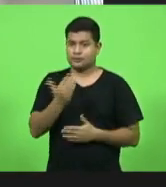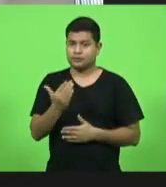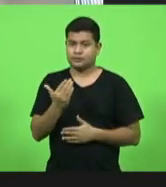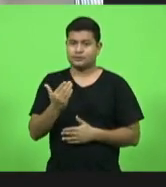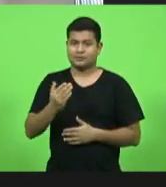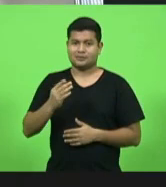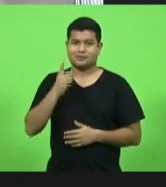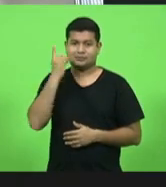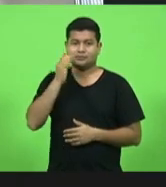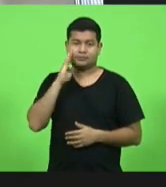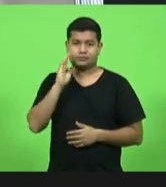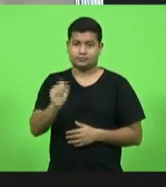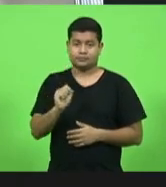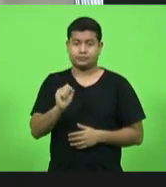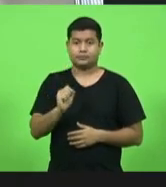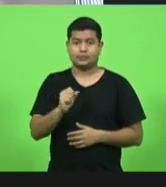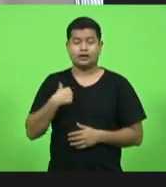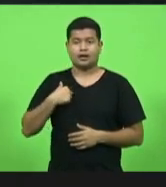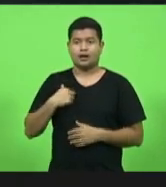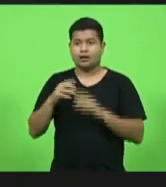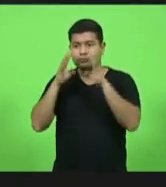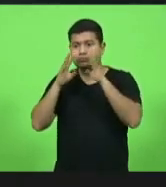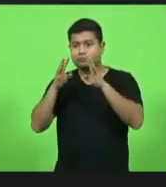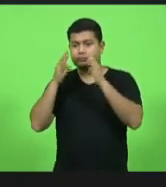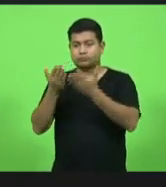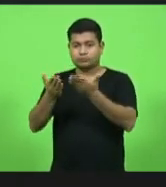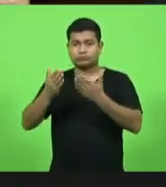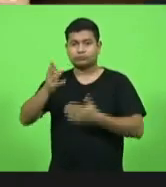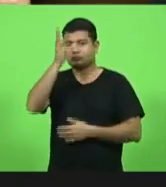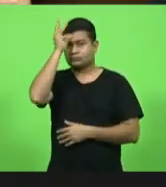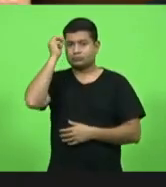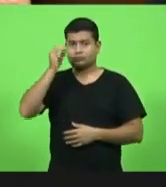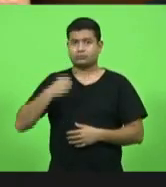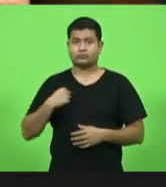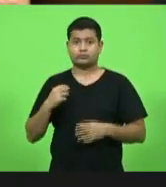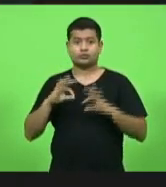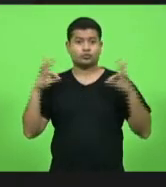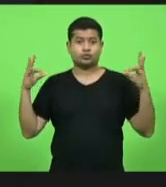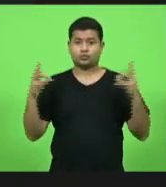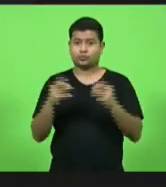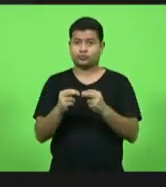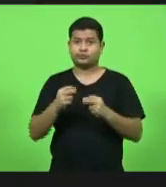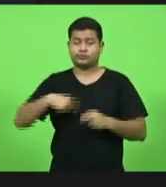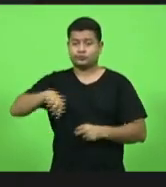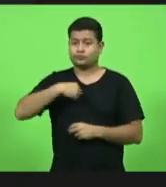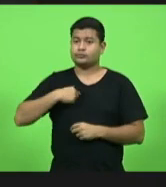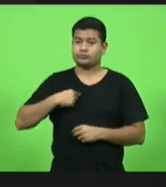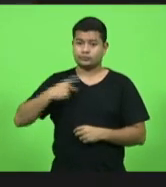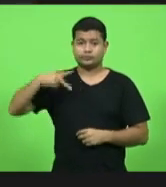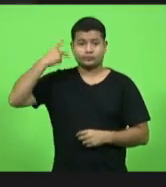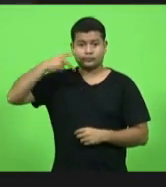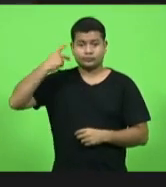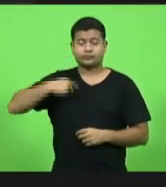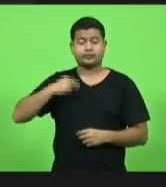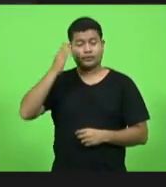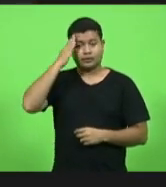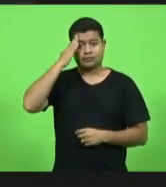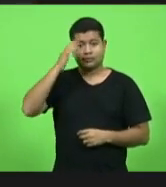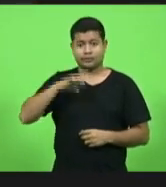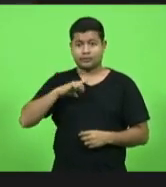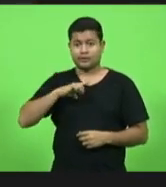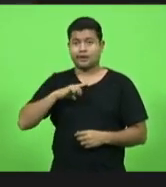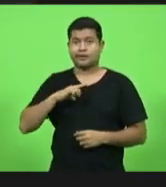Ouvi atentamente o pronunciamento da deputada Luciane e todos nós aqui no parlamento sabemos que existem